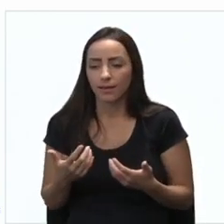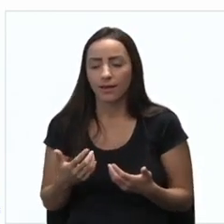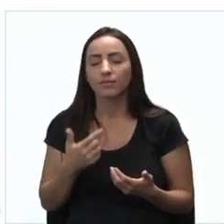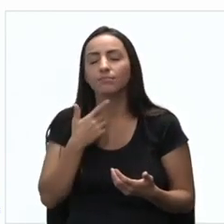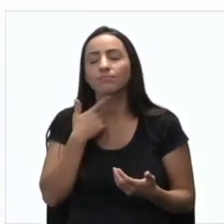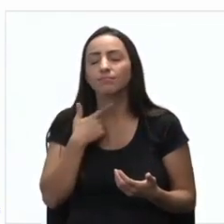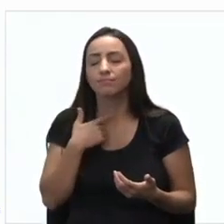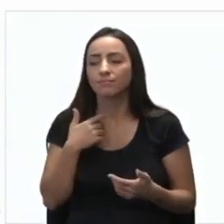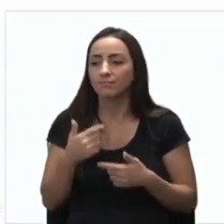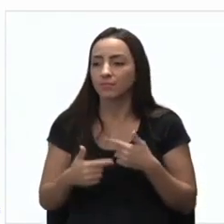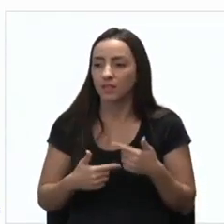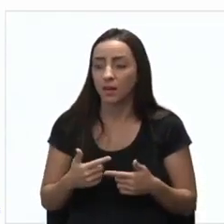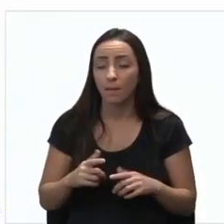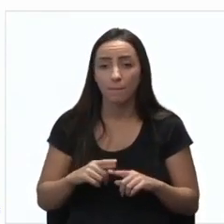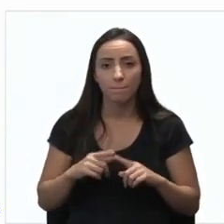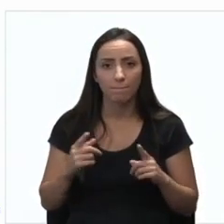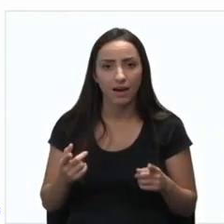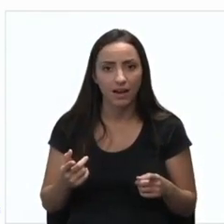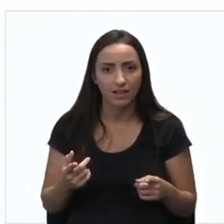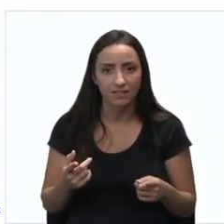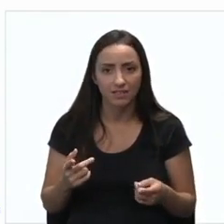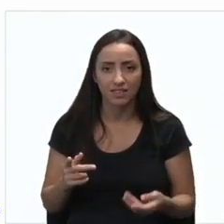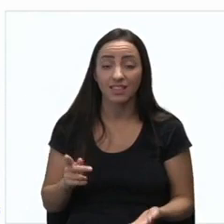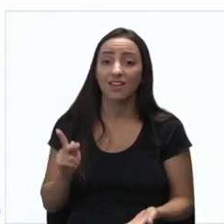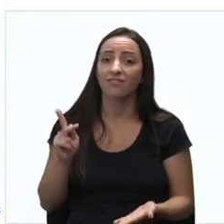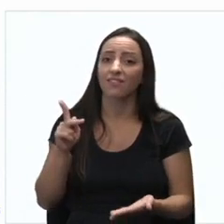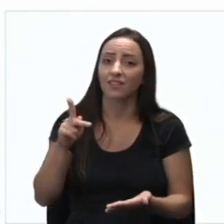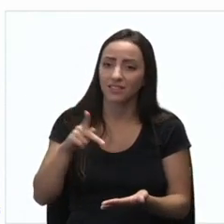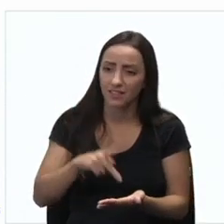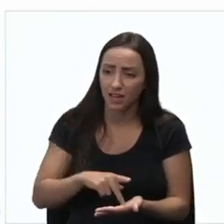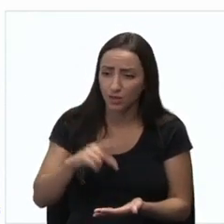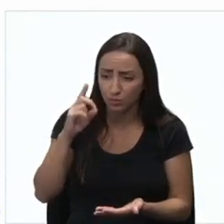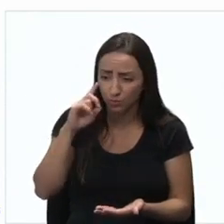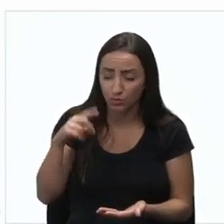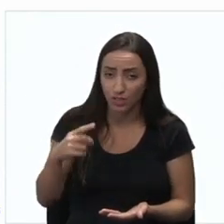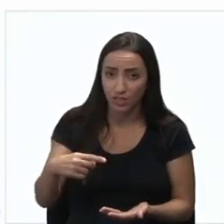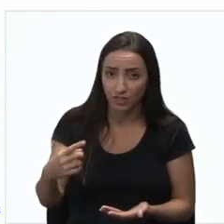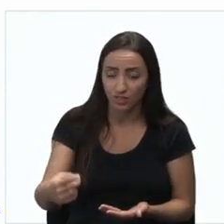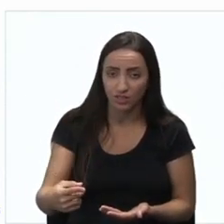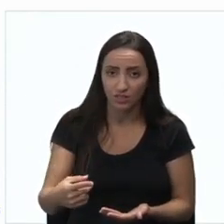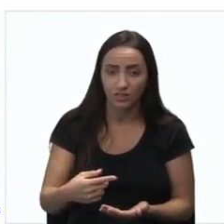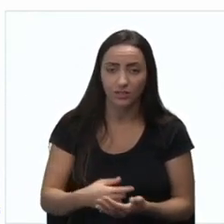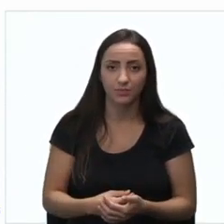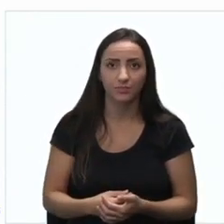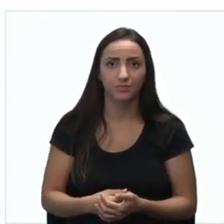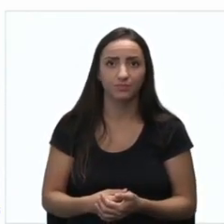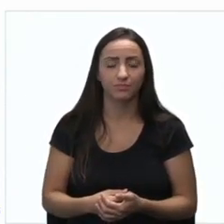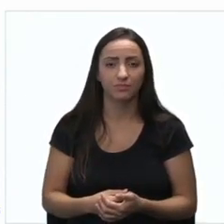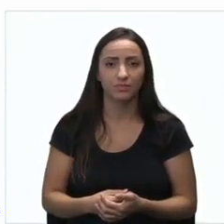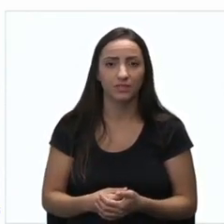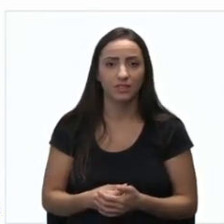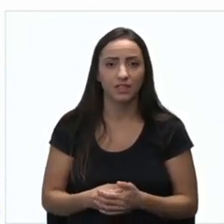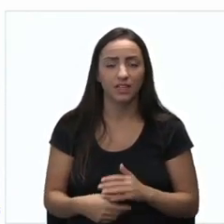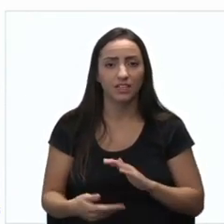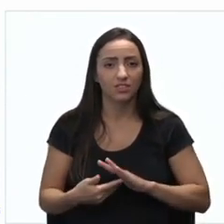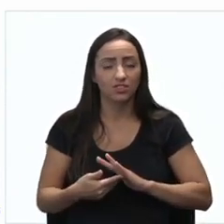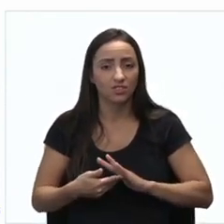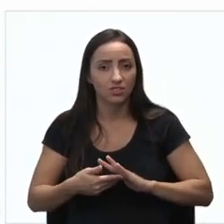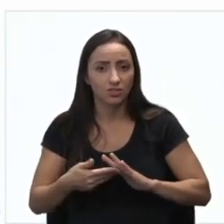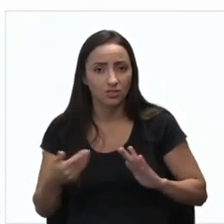aquele trabalho real, né, do dia a dia ali, que retira a